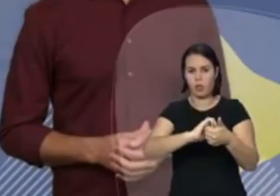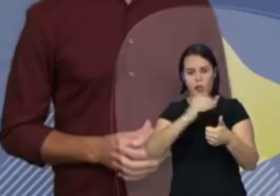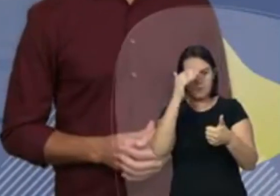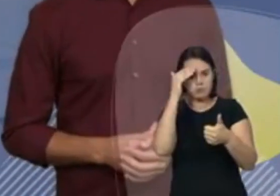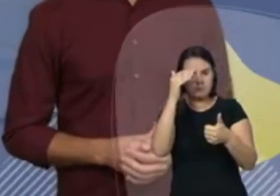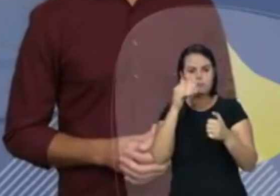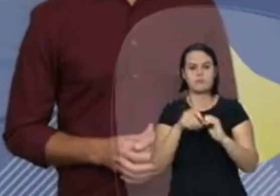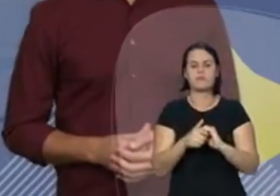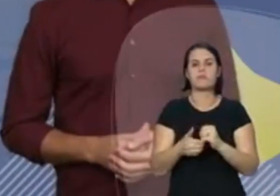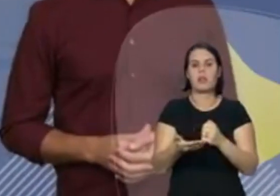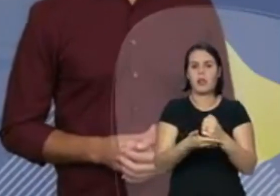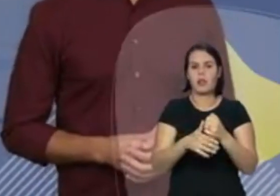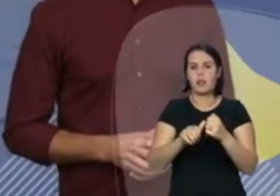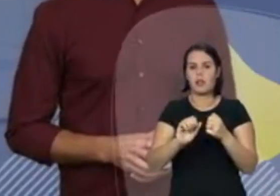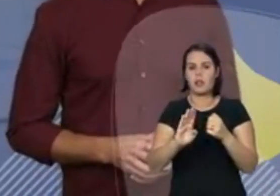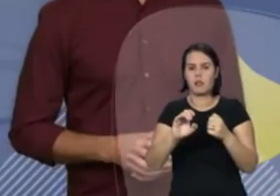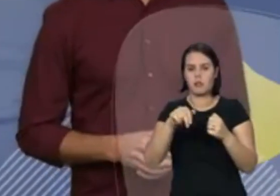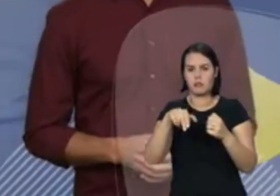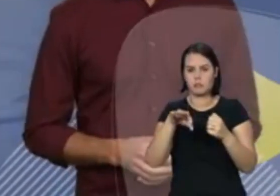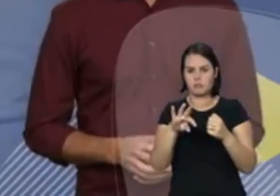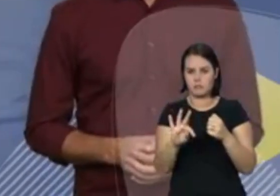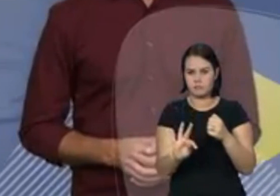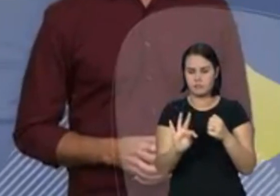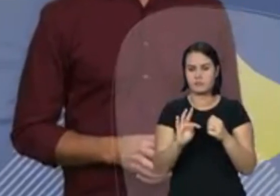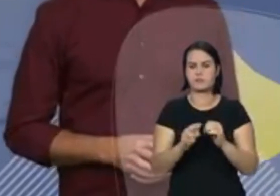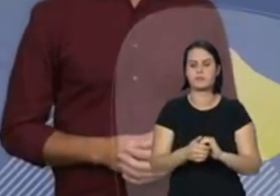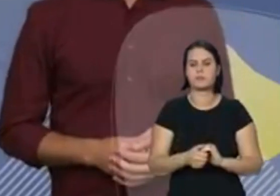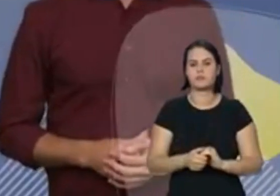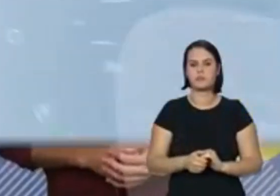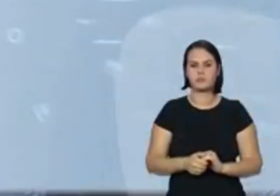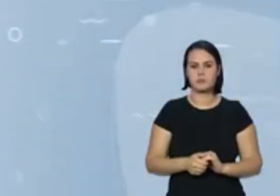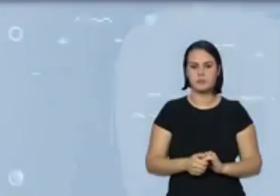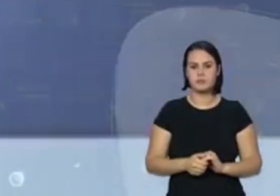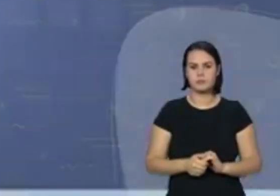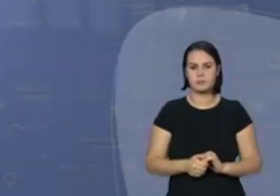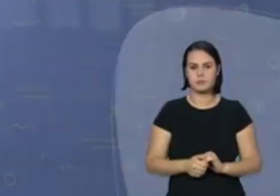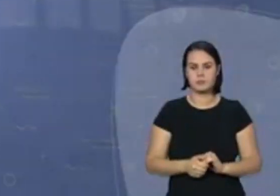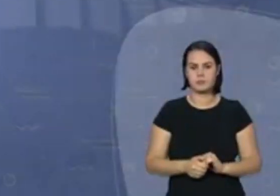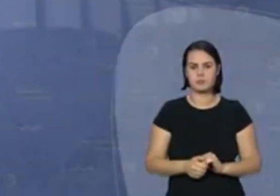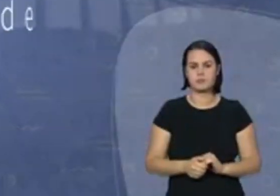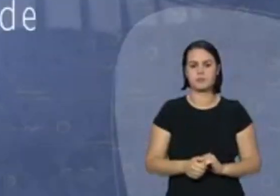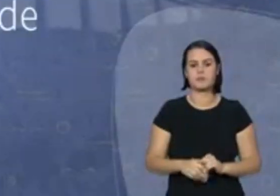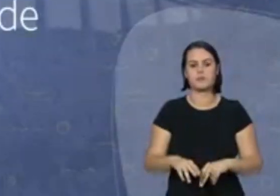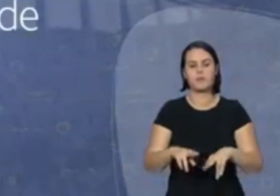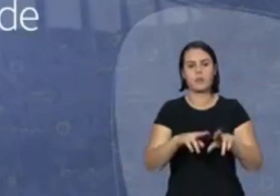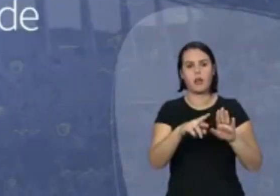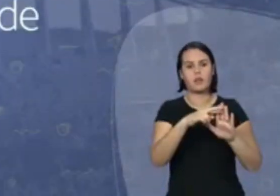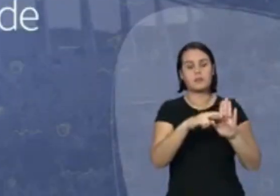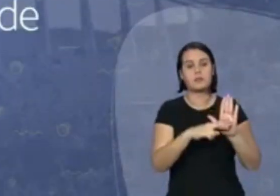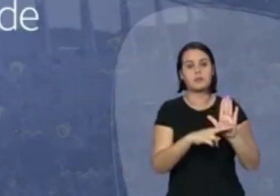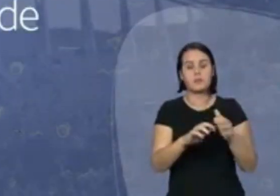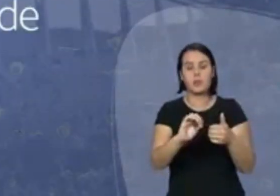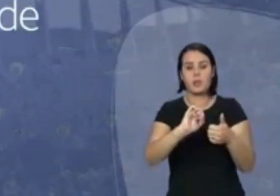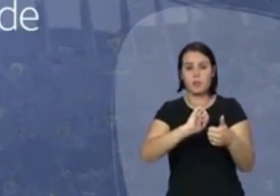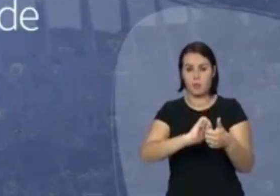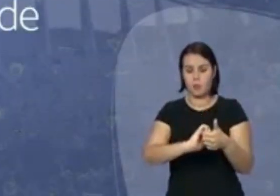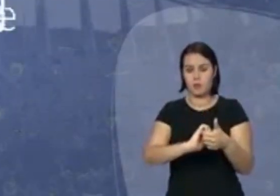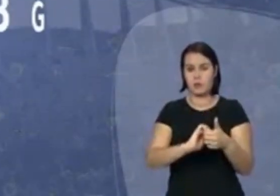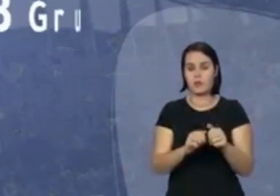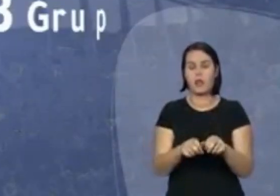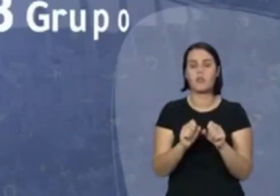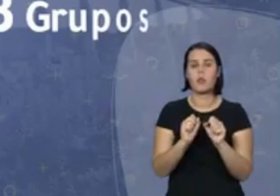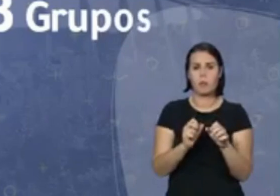pela ABNT, Associação Brasileira de Normas Técnicas. Os requisitos de qualidade, nesse caso, podem